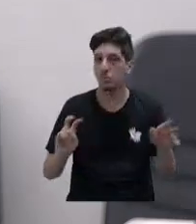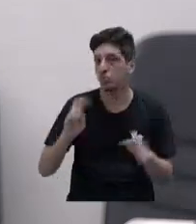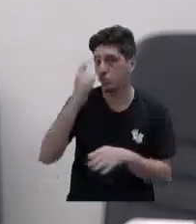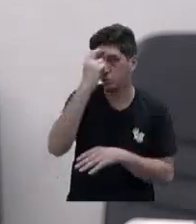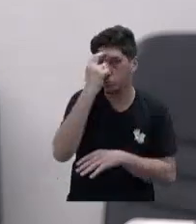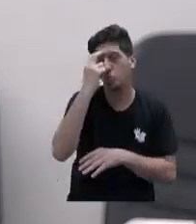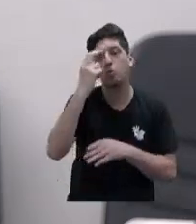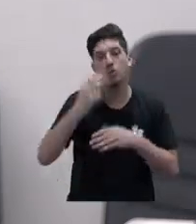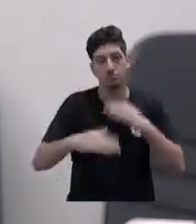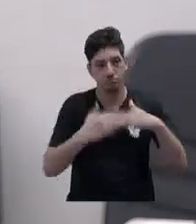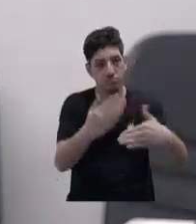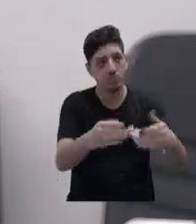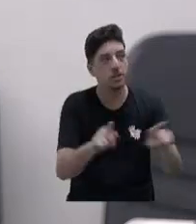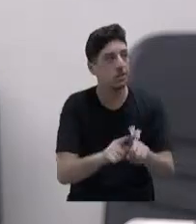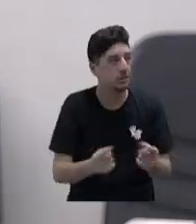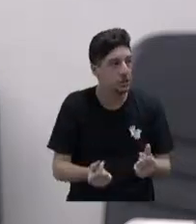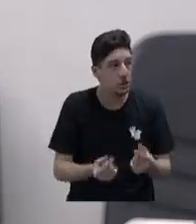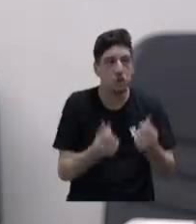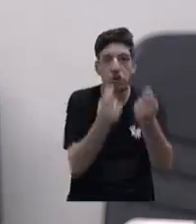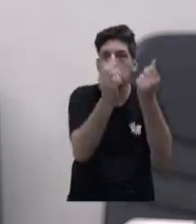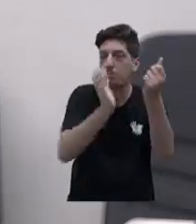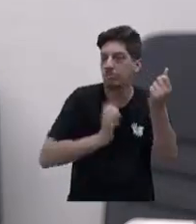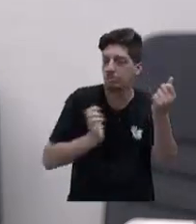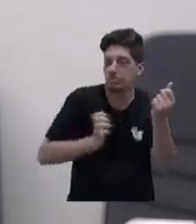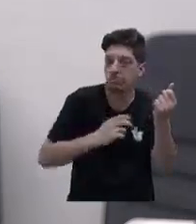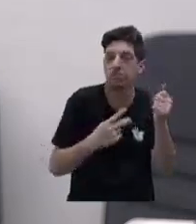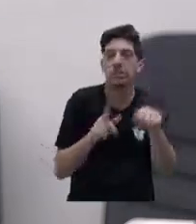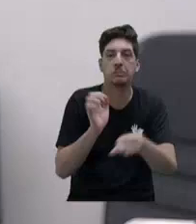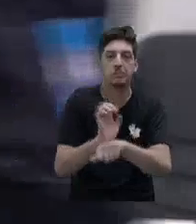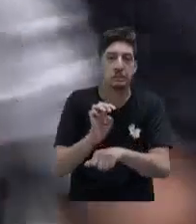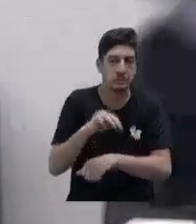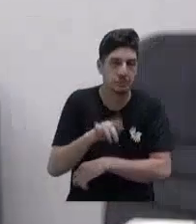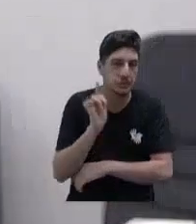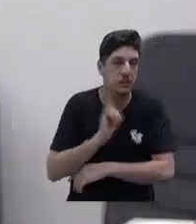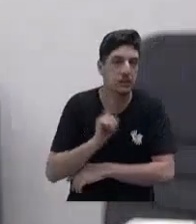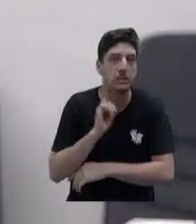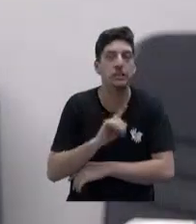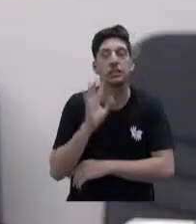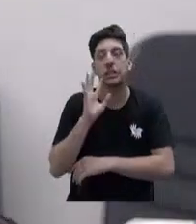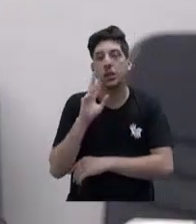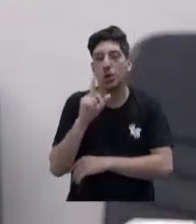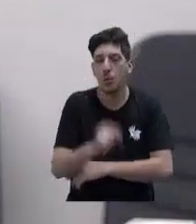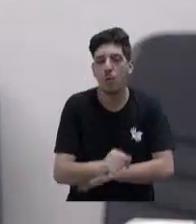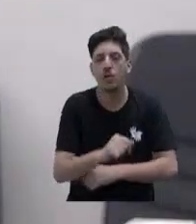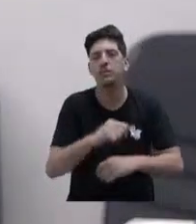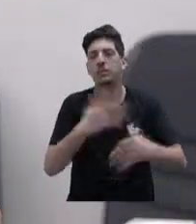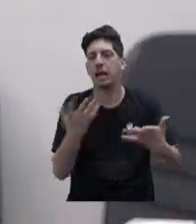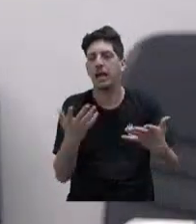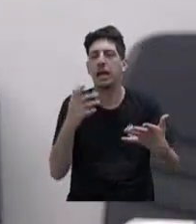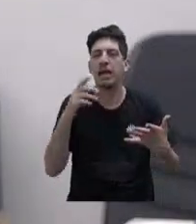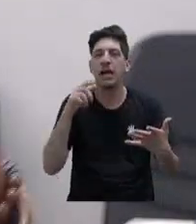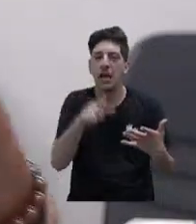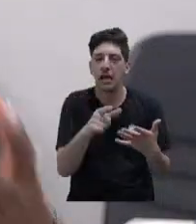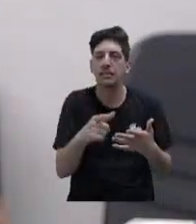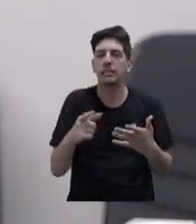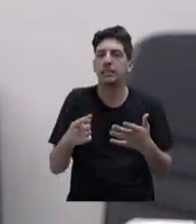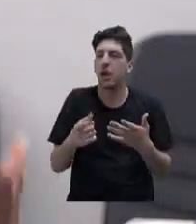que gera uma riqueza gigante nesse Estado, e eu acredito que esse movimento, né, que foi